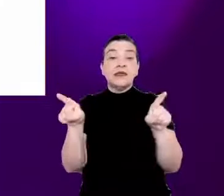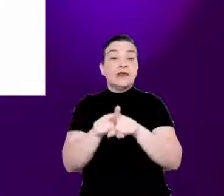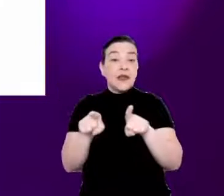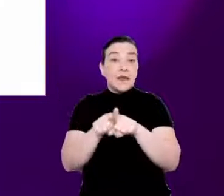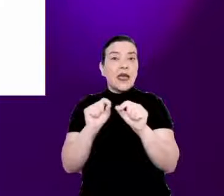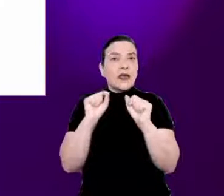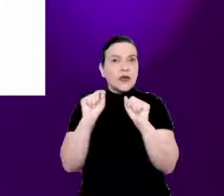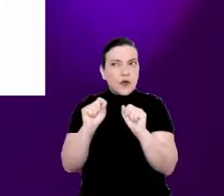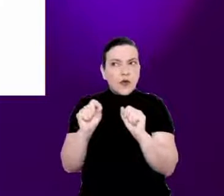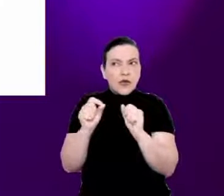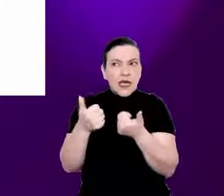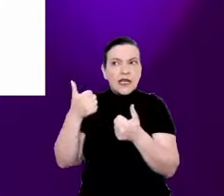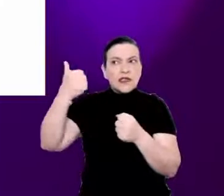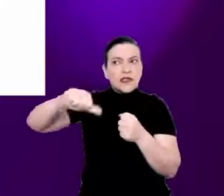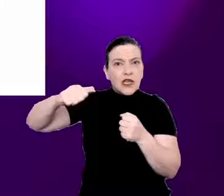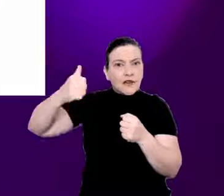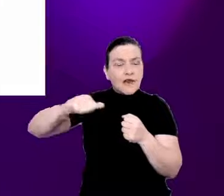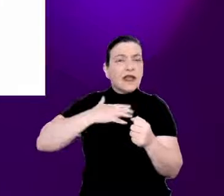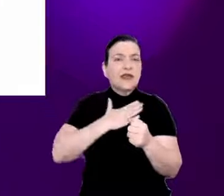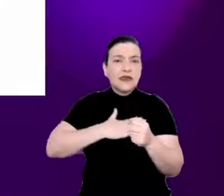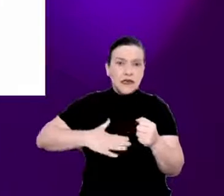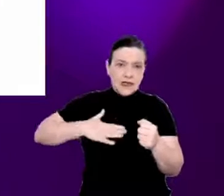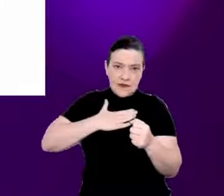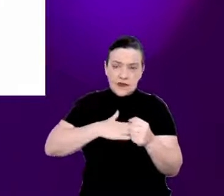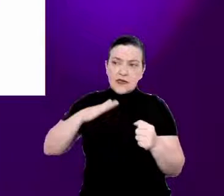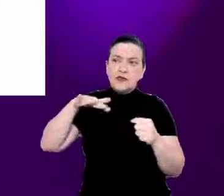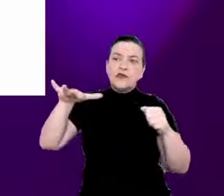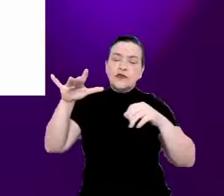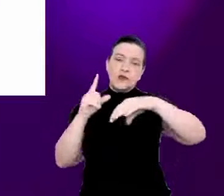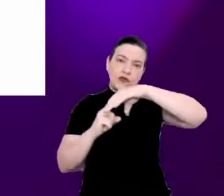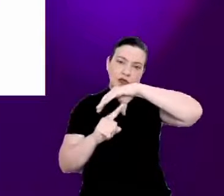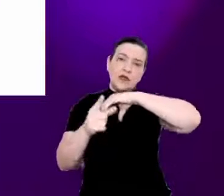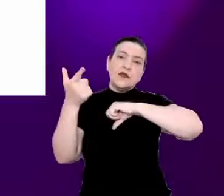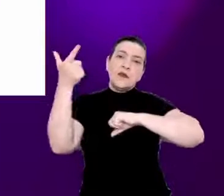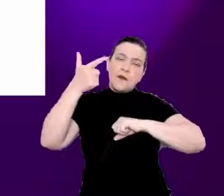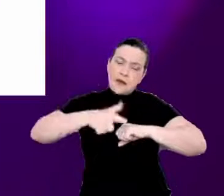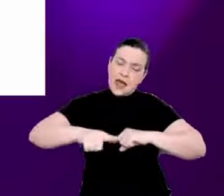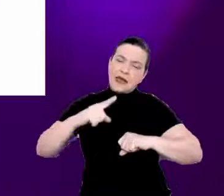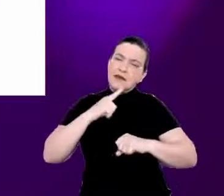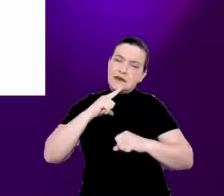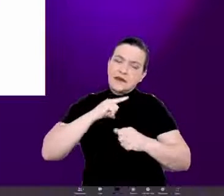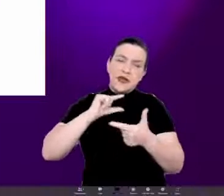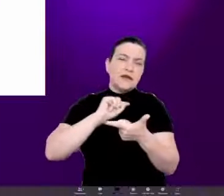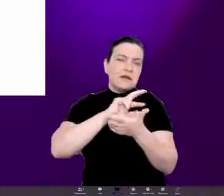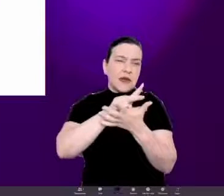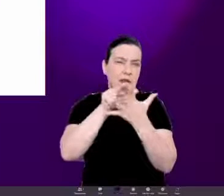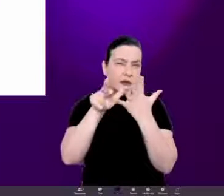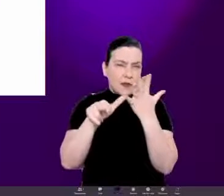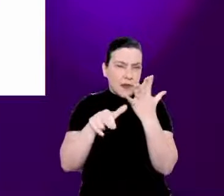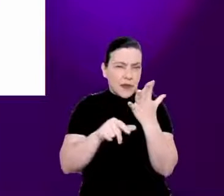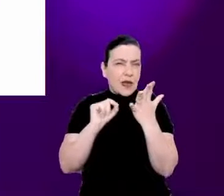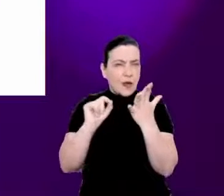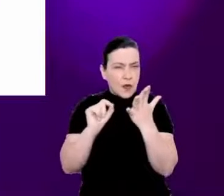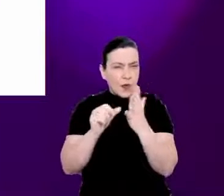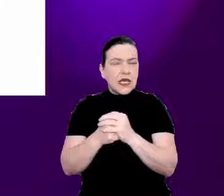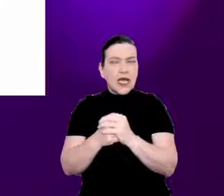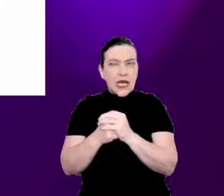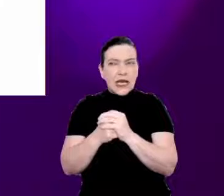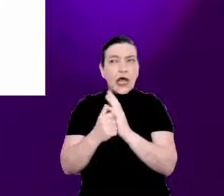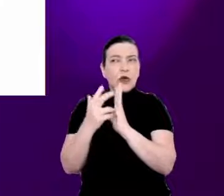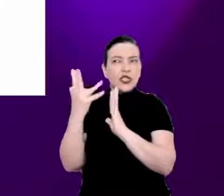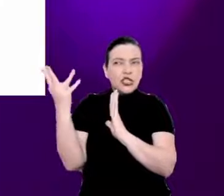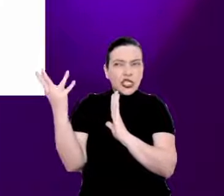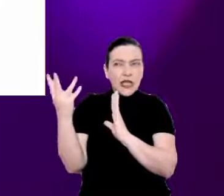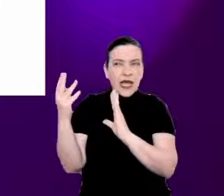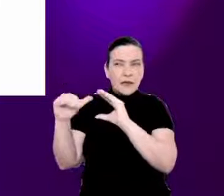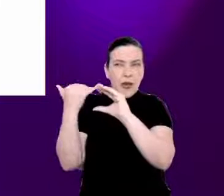a satisfação dos nossos clientes. Além disso, nós temos todas as observações qualitativas que chegam e nós tratamos